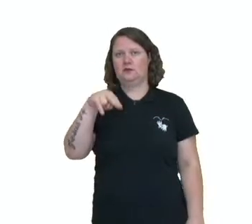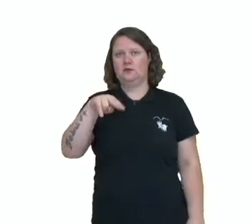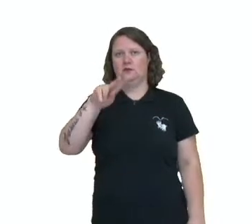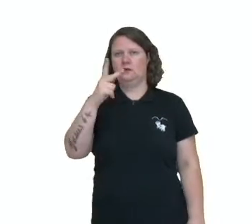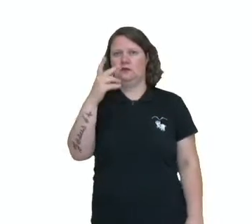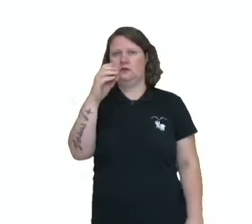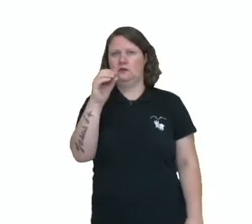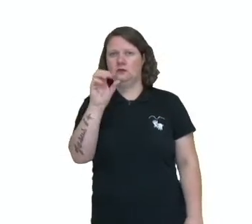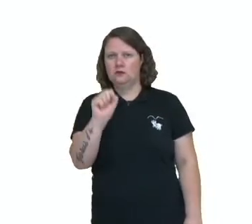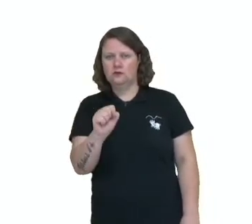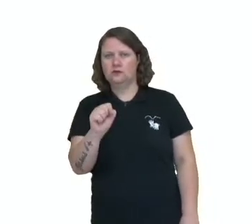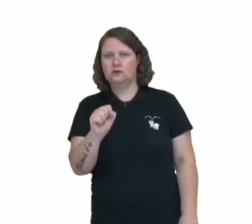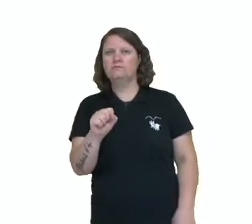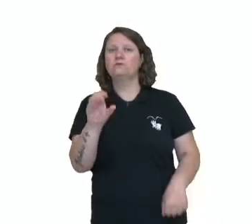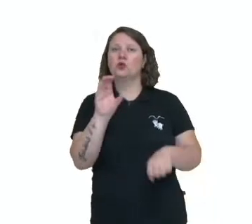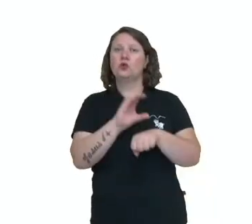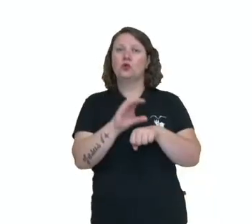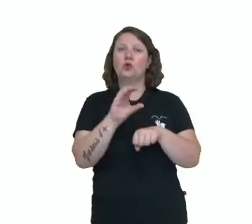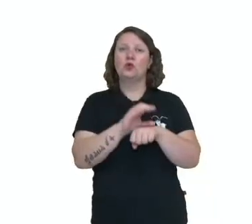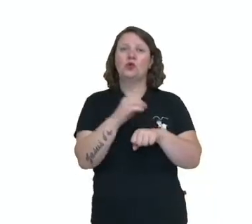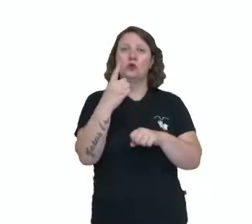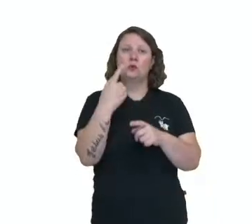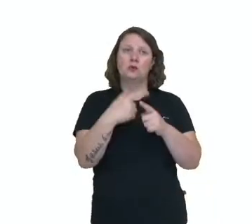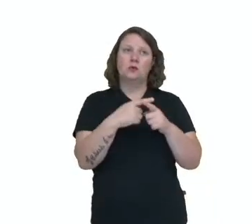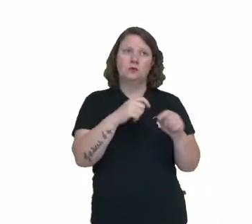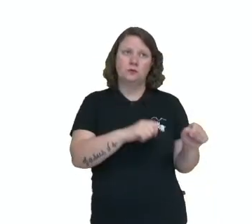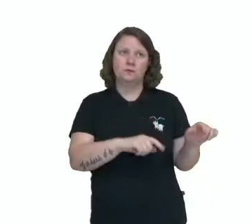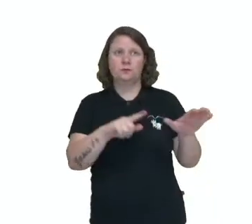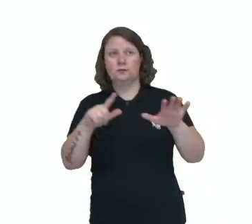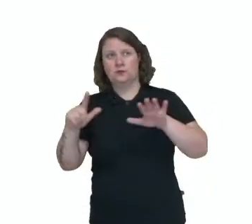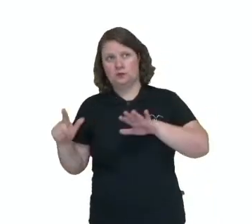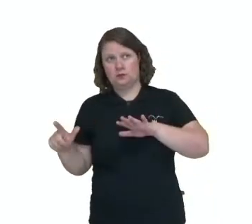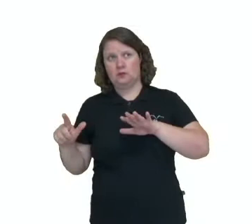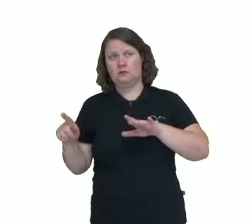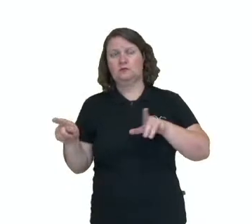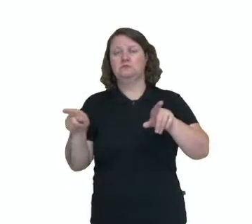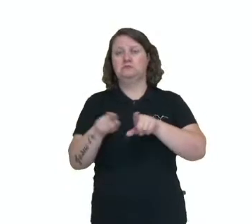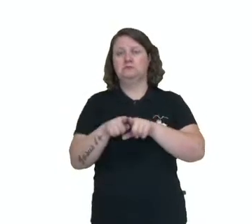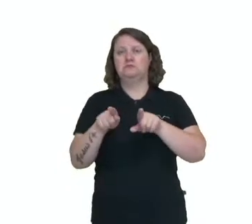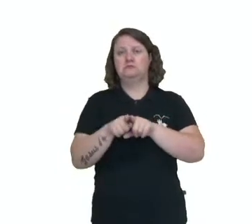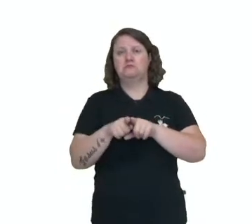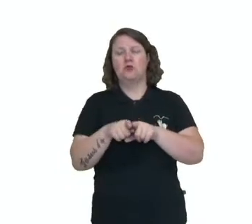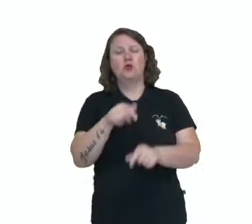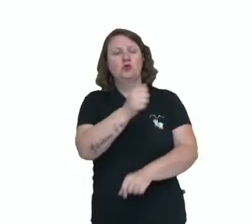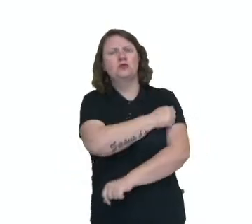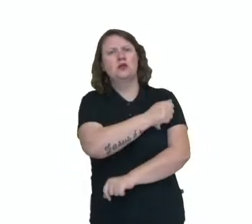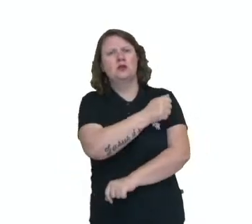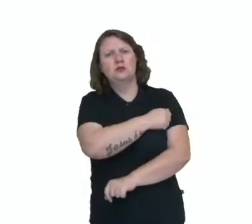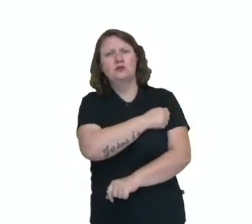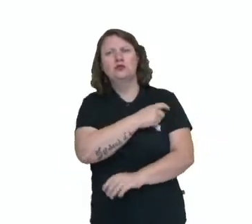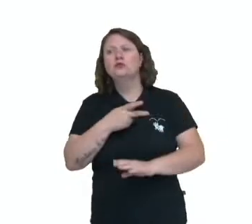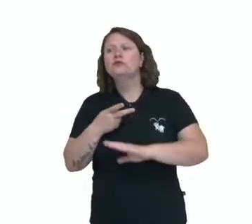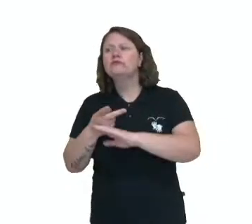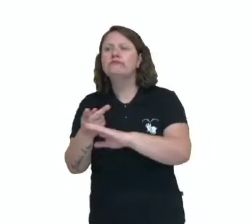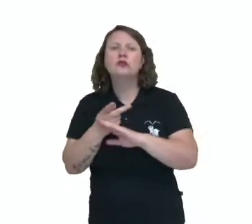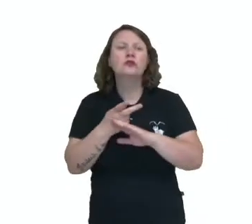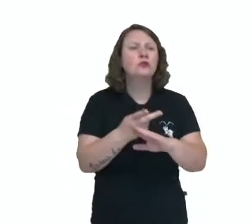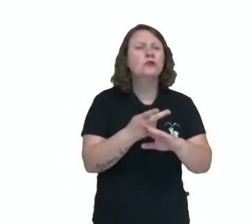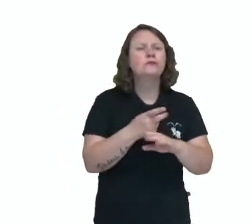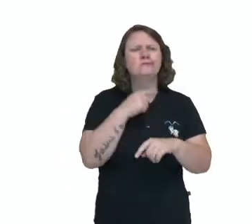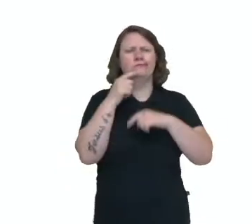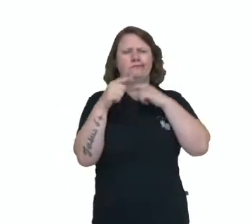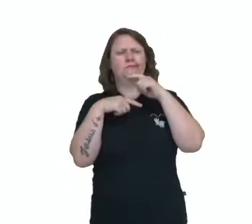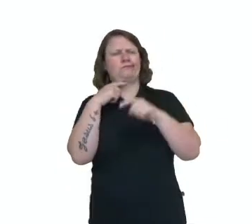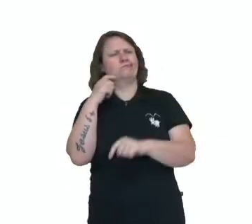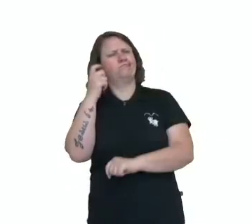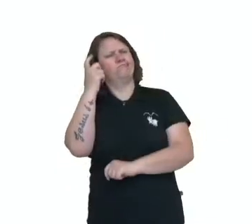no contraturno para os alunos do ensino médio. Os próprios estudantes buscam as notícias de cunho duvidoso